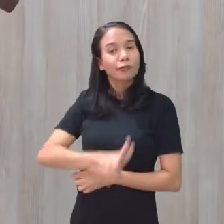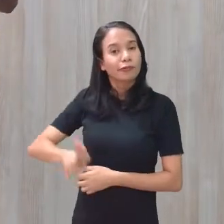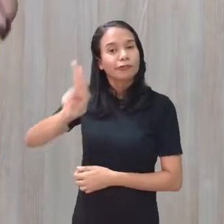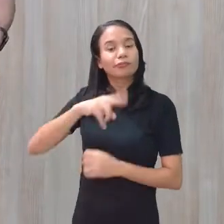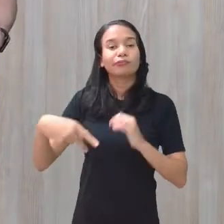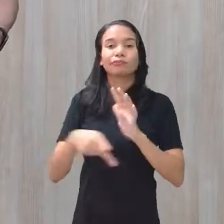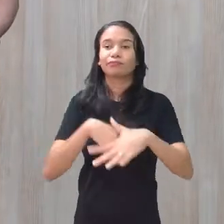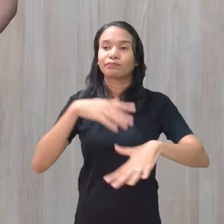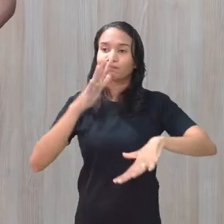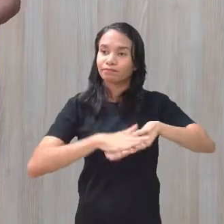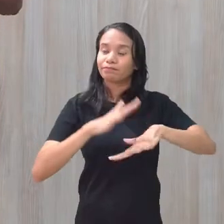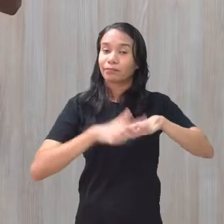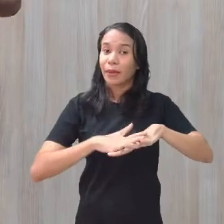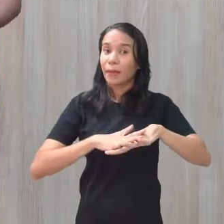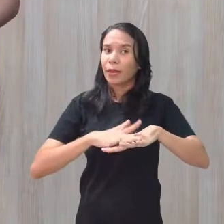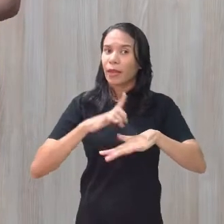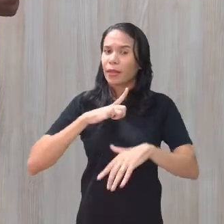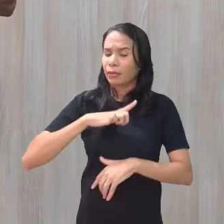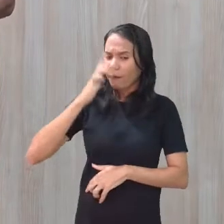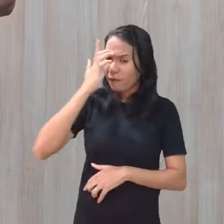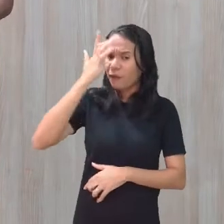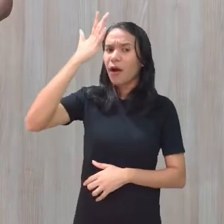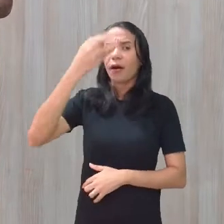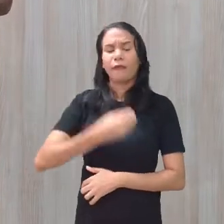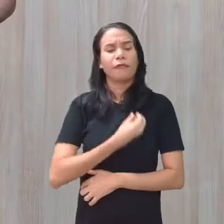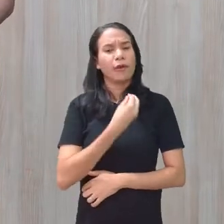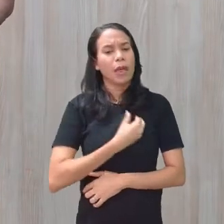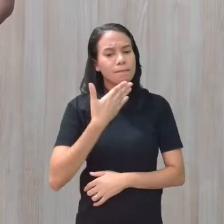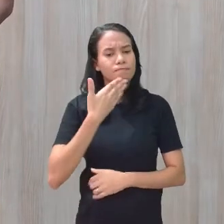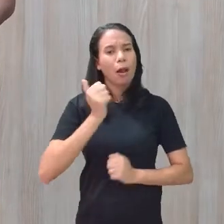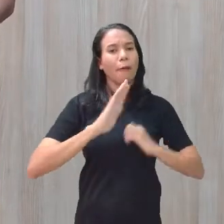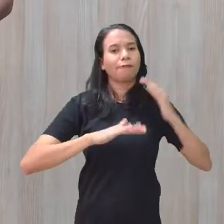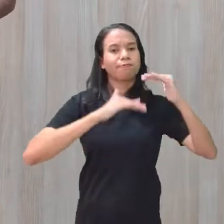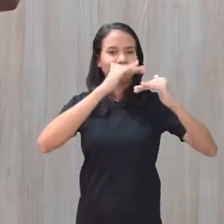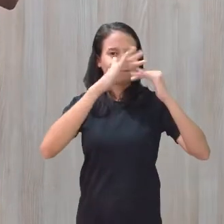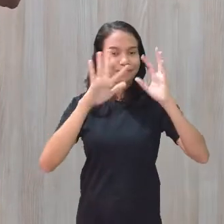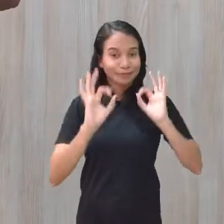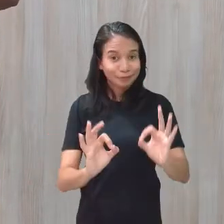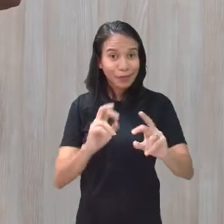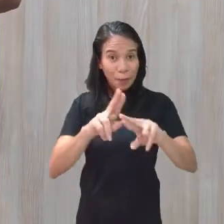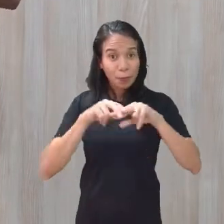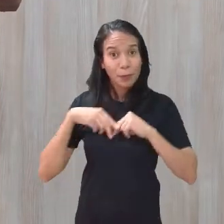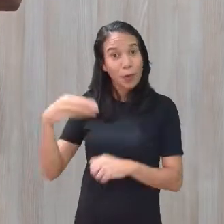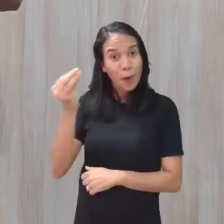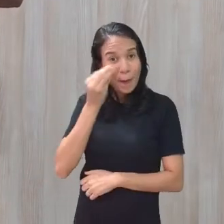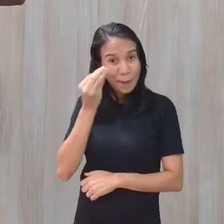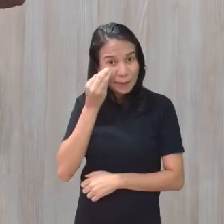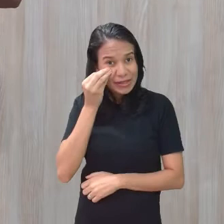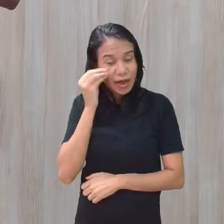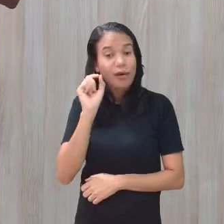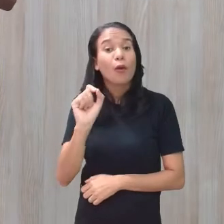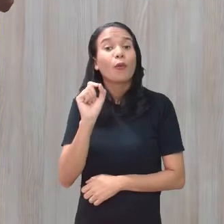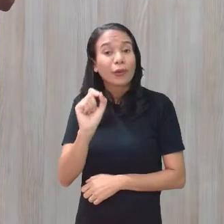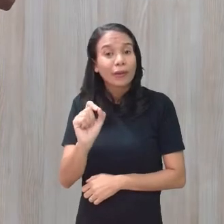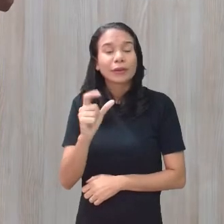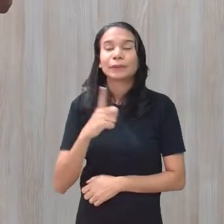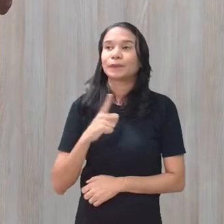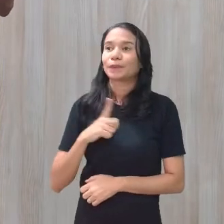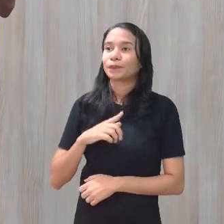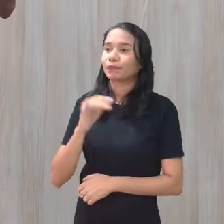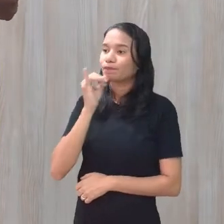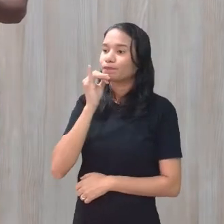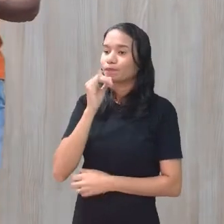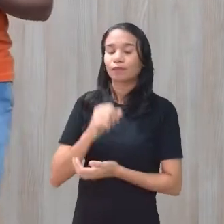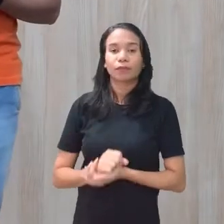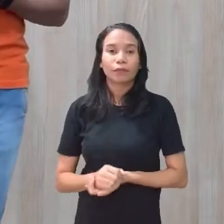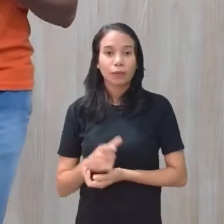essas operações para facilitar as suas vidas também, certo? Então, pode notar que se eu pego, tá? Se